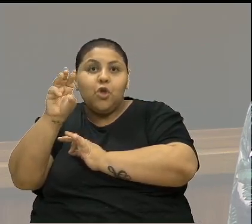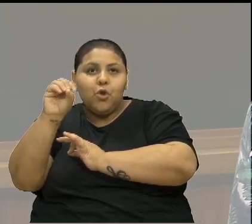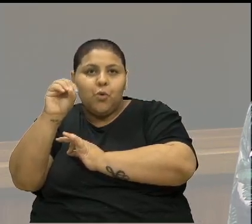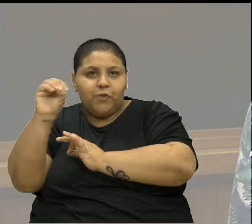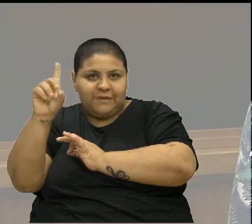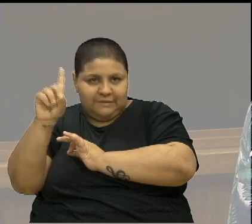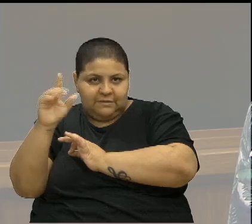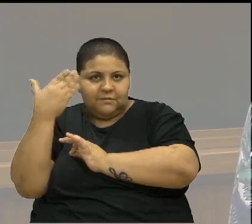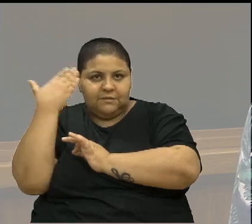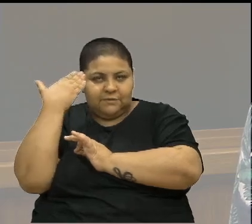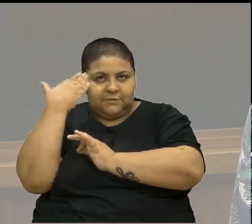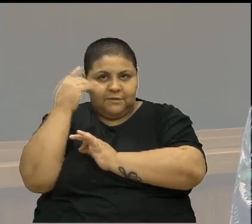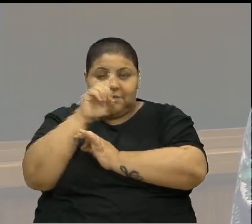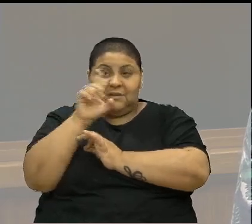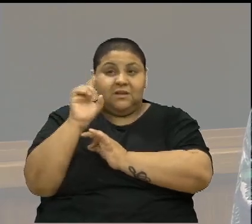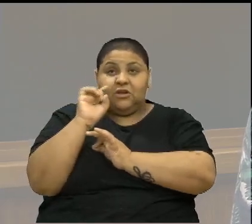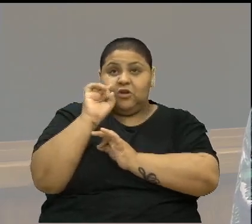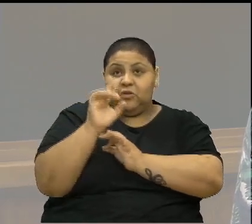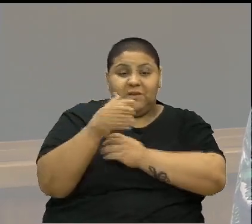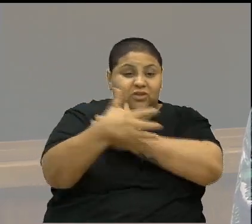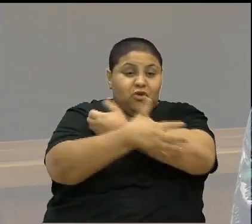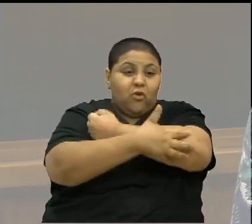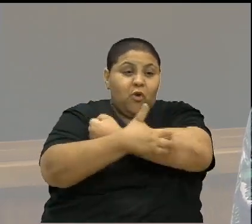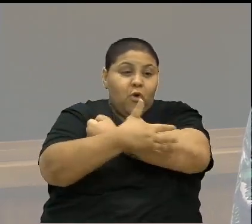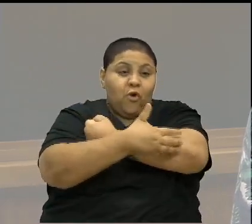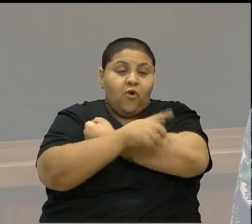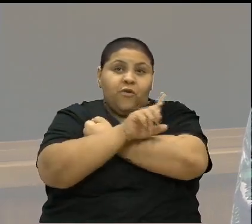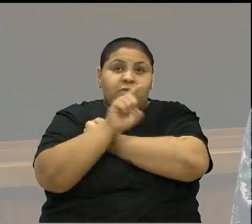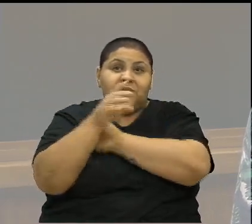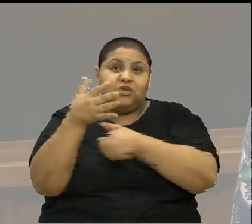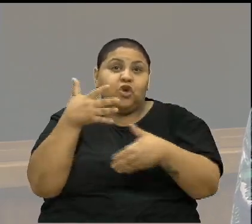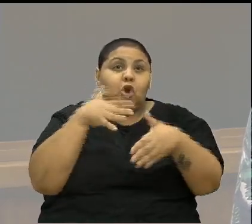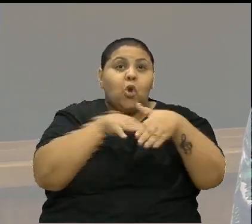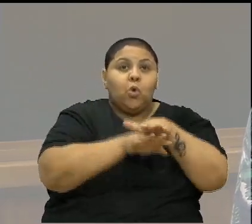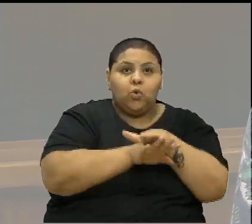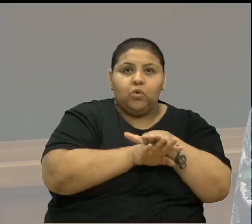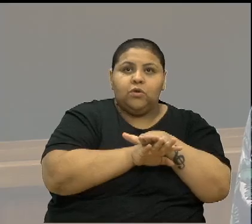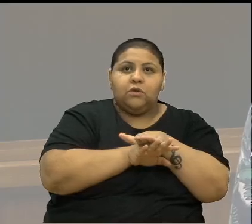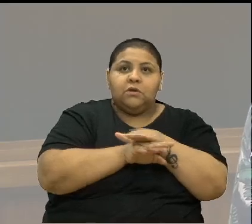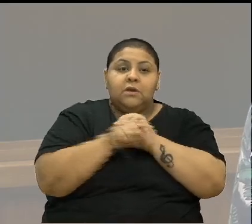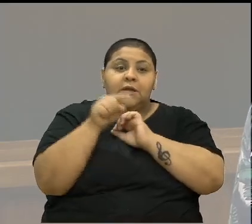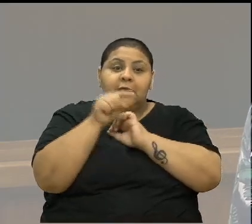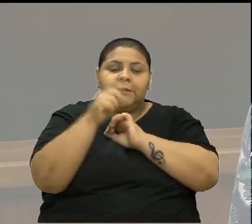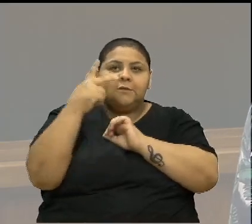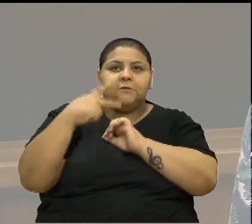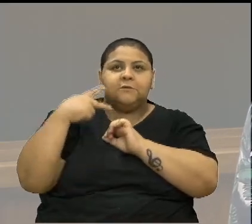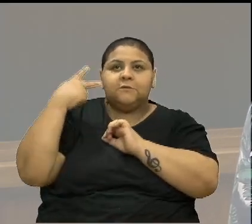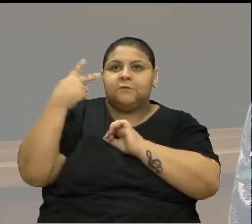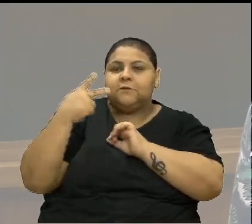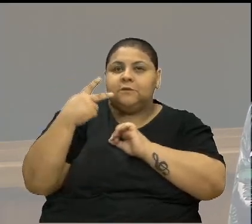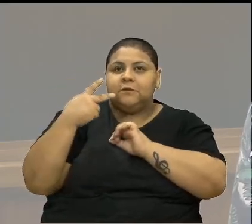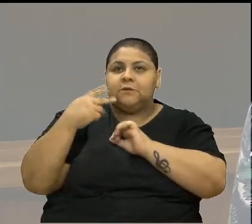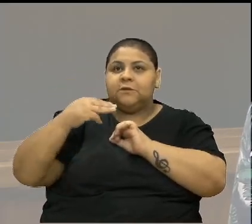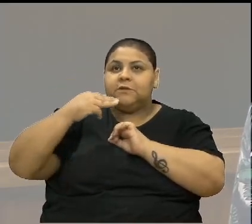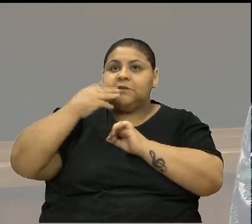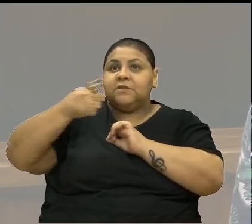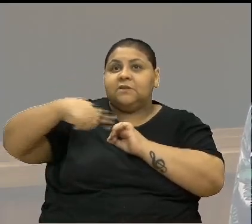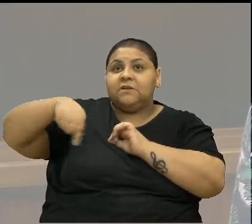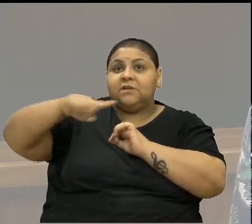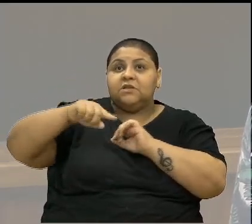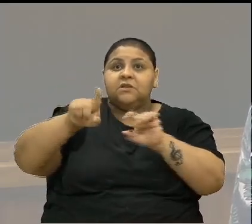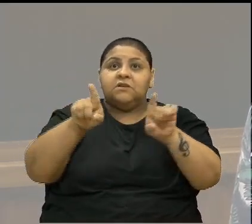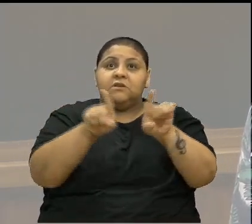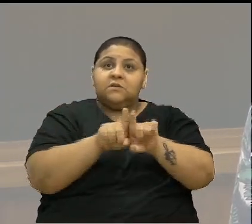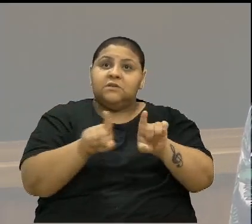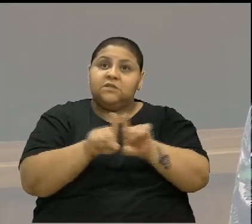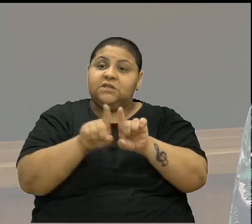daquilo. Não era só para a periferia, não é só a inclusão. É isso, vereadora Marisol, é o quanto a gente também